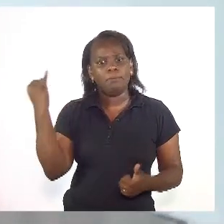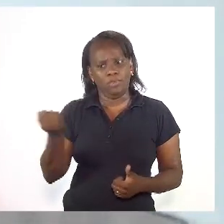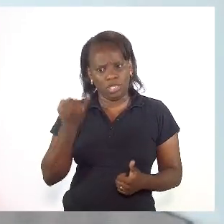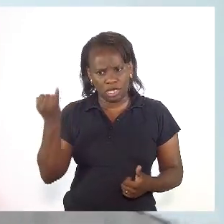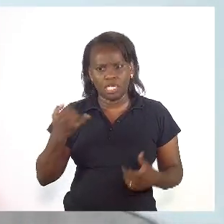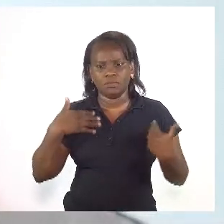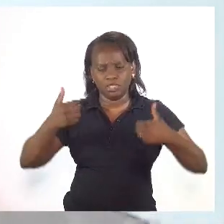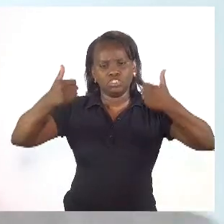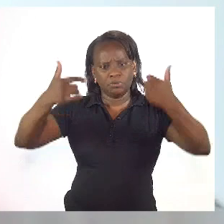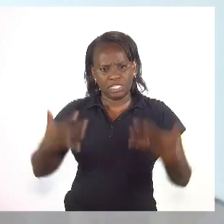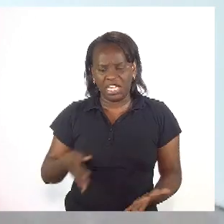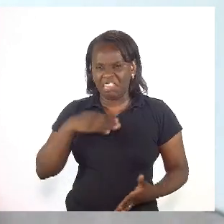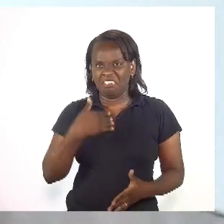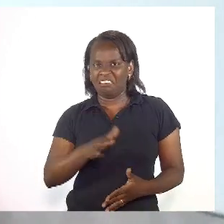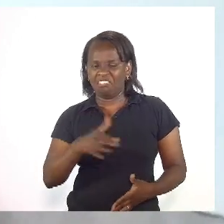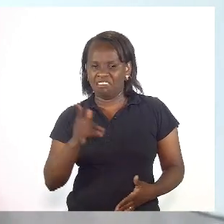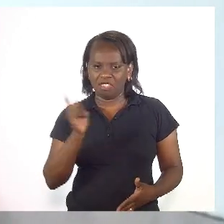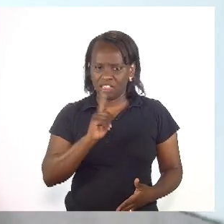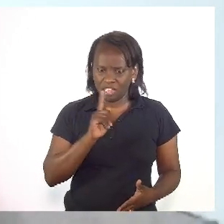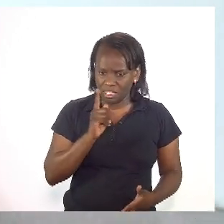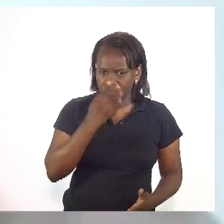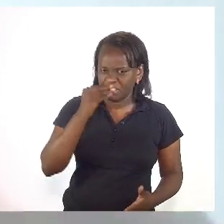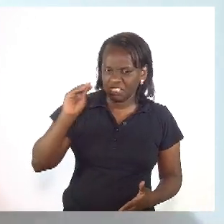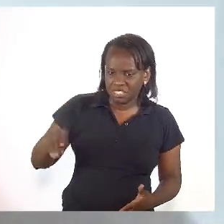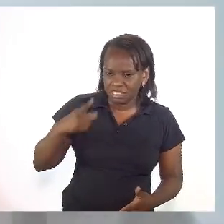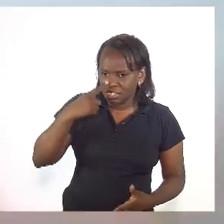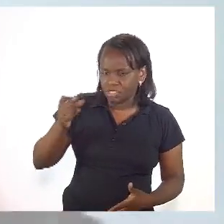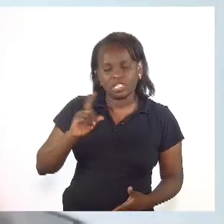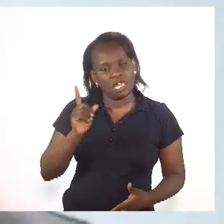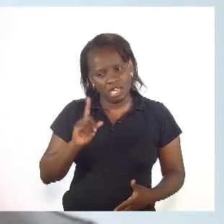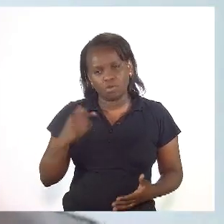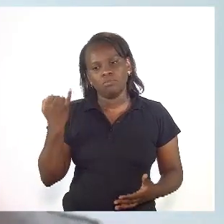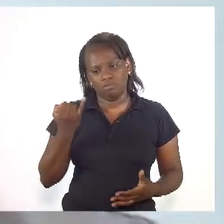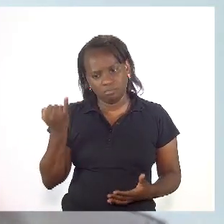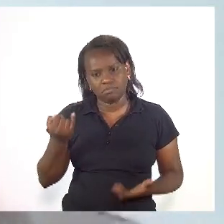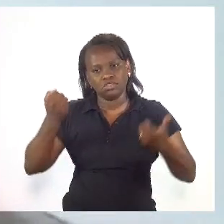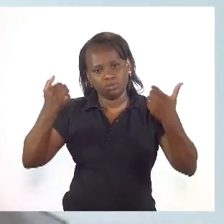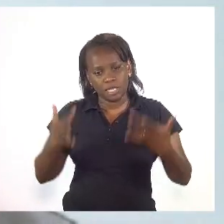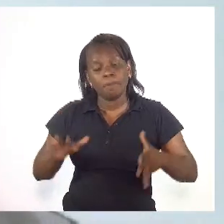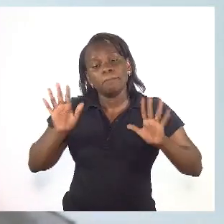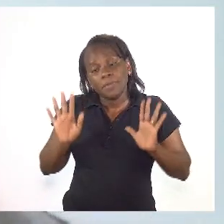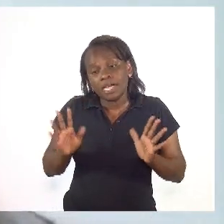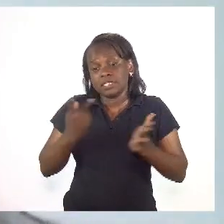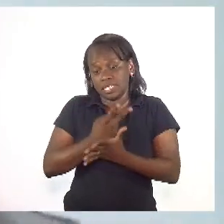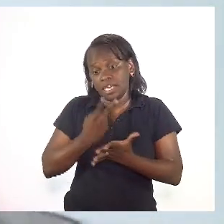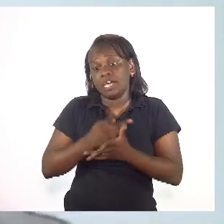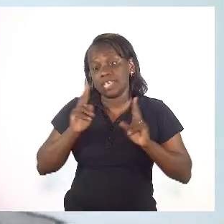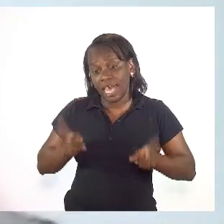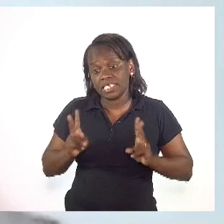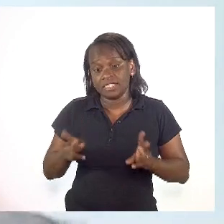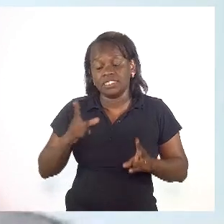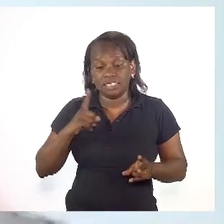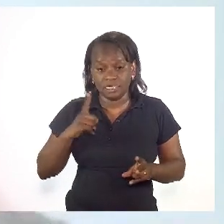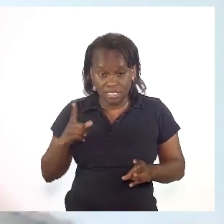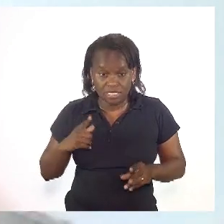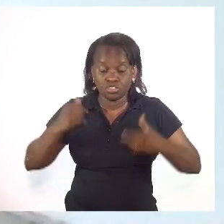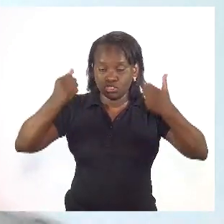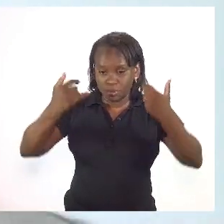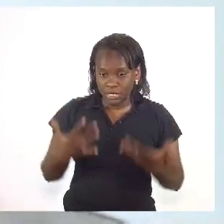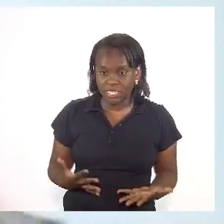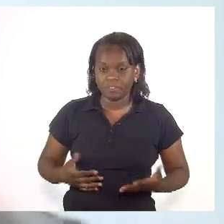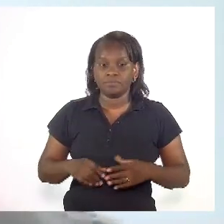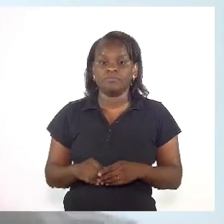que eu não quero desconsiderar nem jogar na lata do lixo. Entretanto, são irregularidades que eu quero aqui